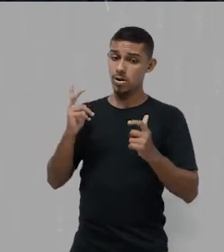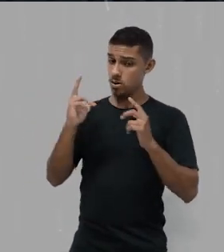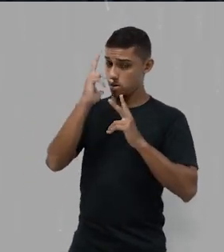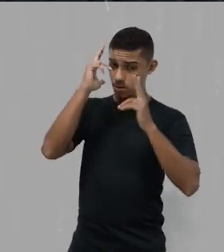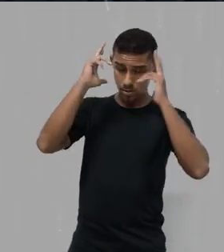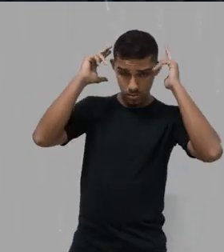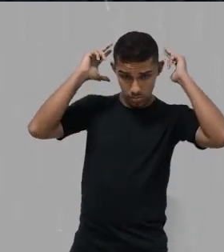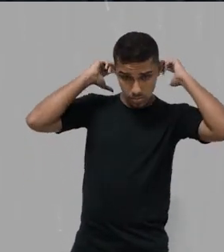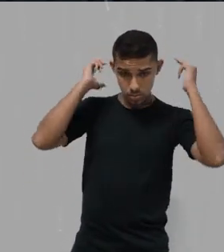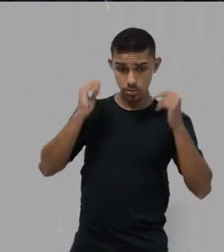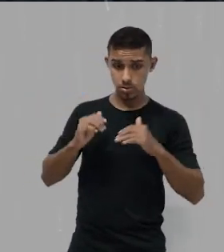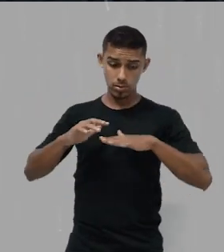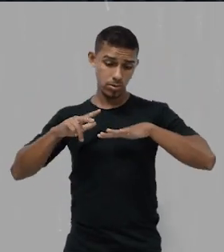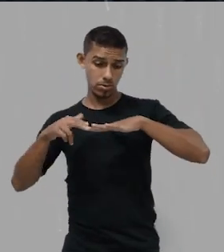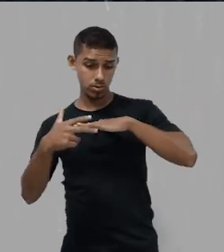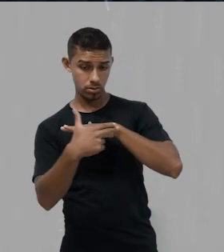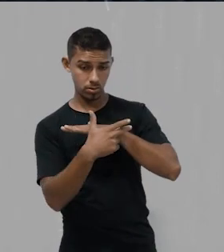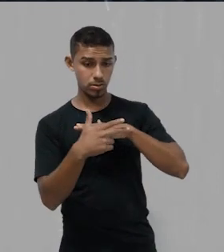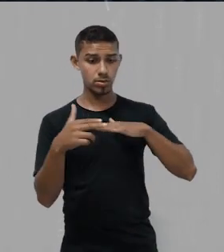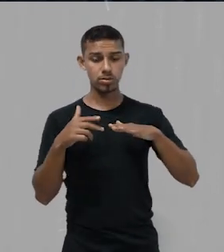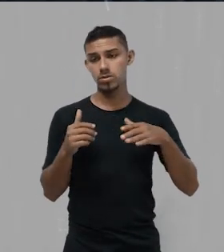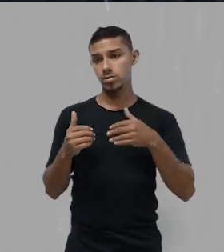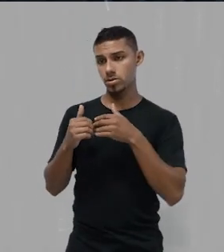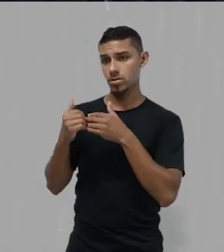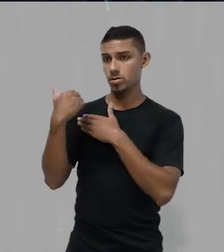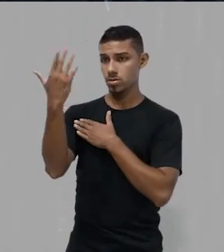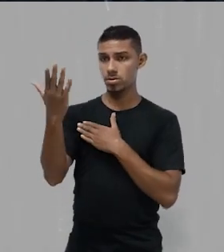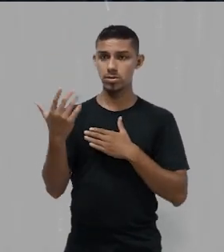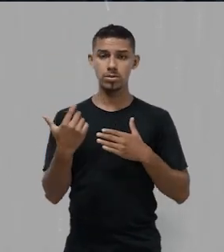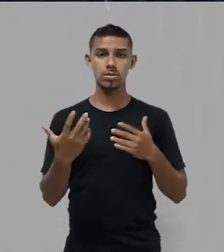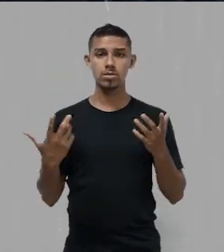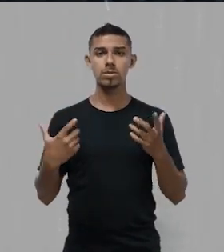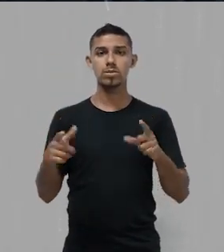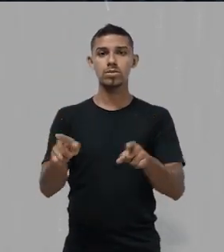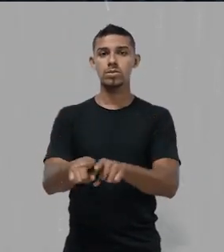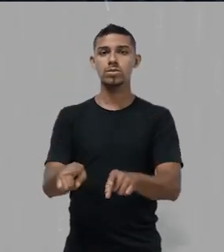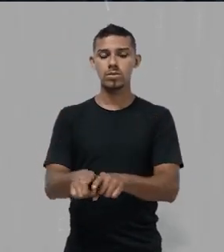cabelos ou as unhas e mandasse para fora, parte da criatividade